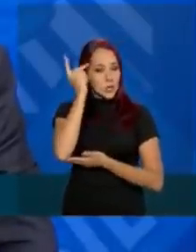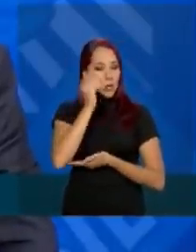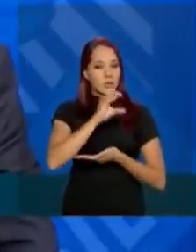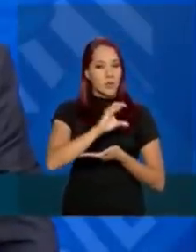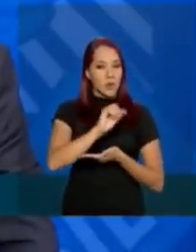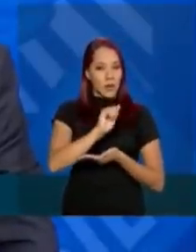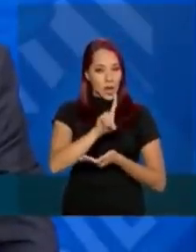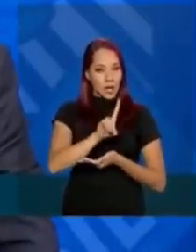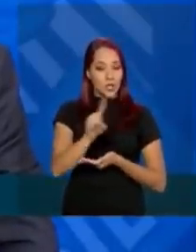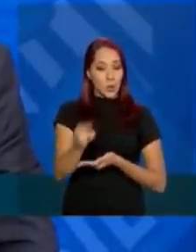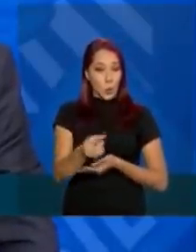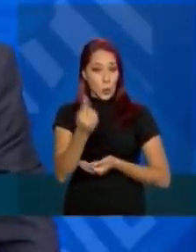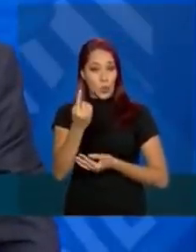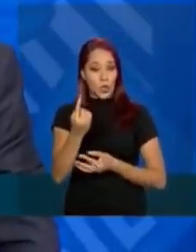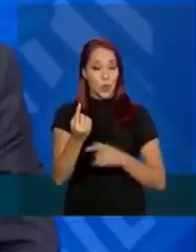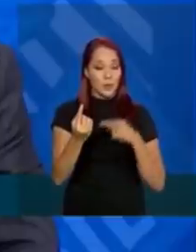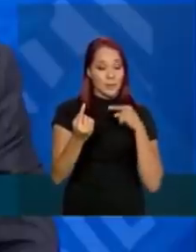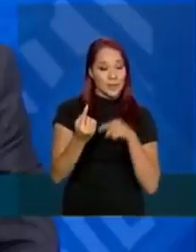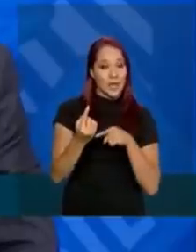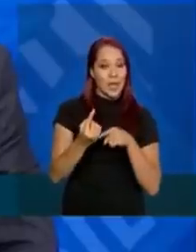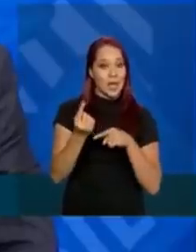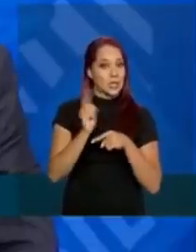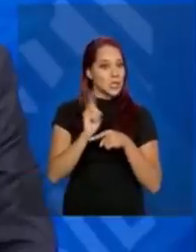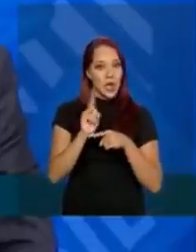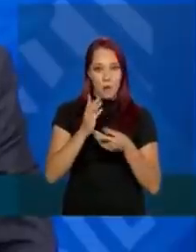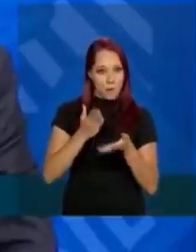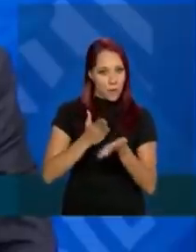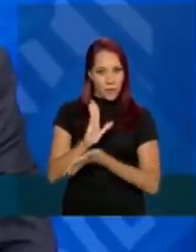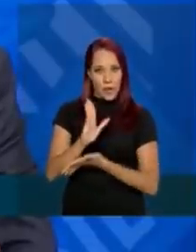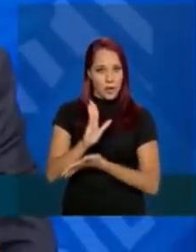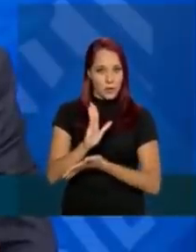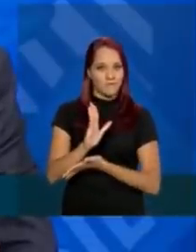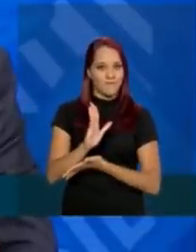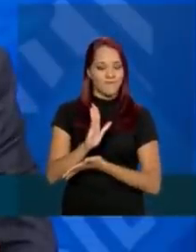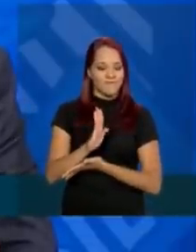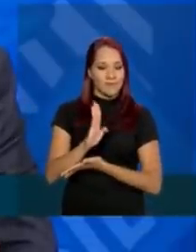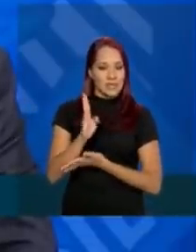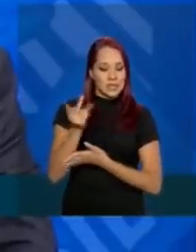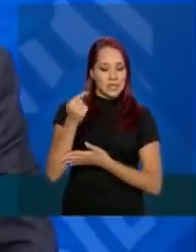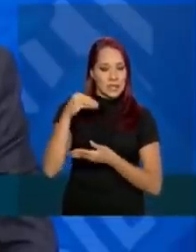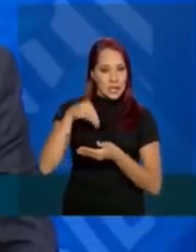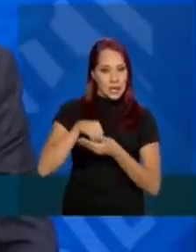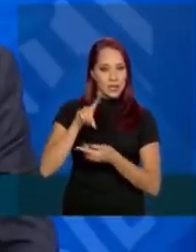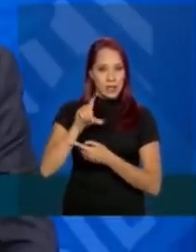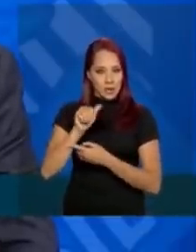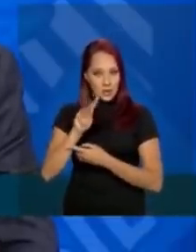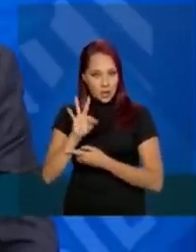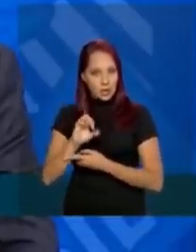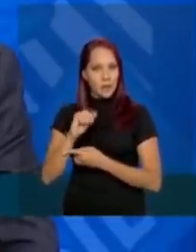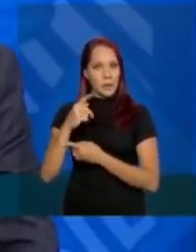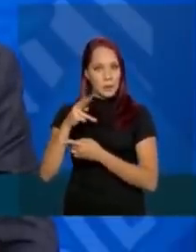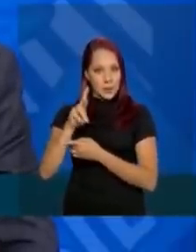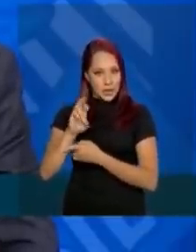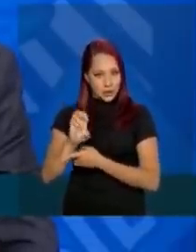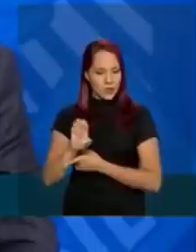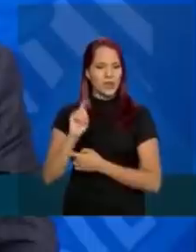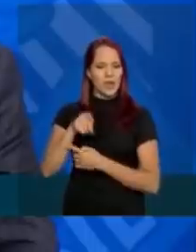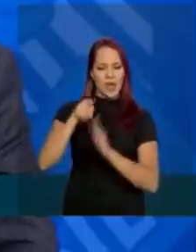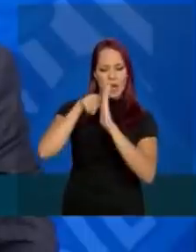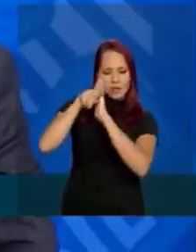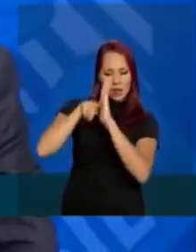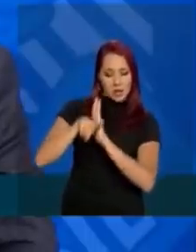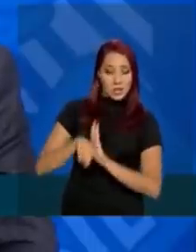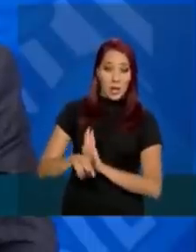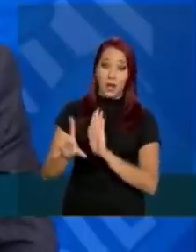único, que não foram aprovados dentro da dinâmica da data prévia, que é uma dinâmica de analisar